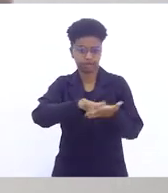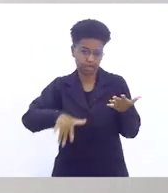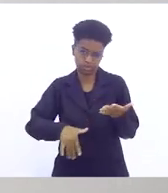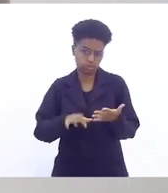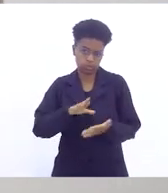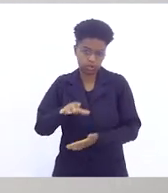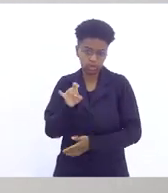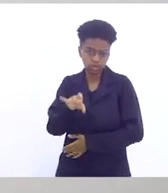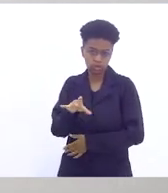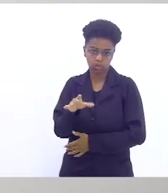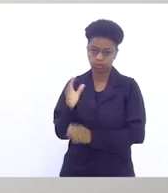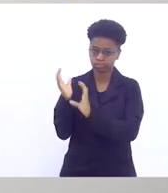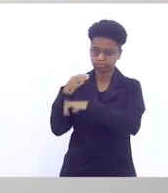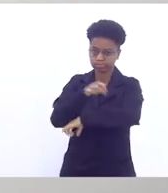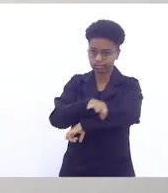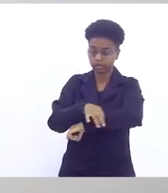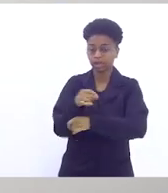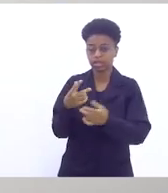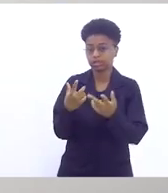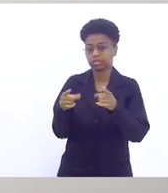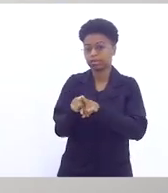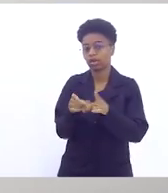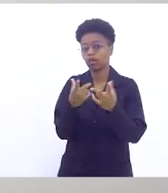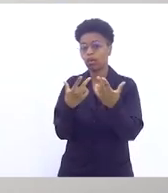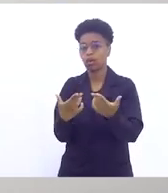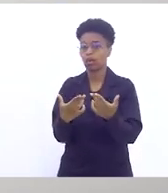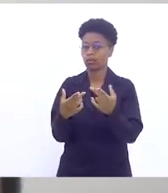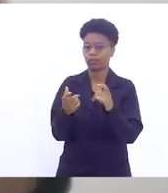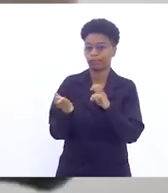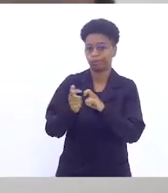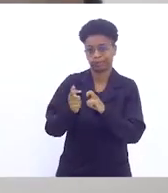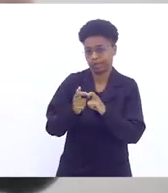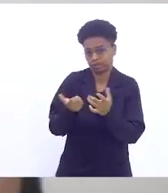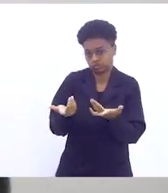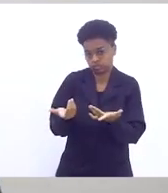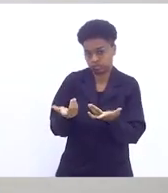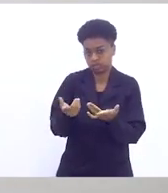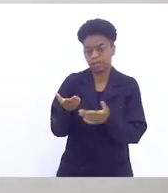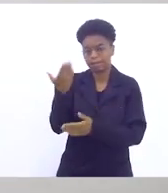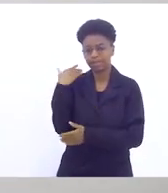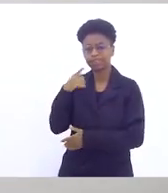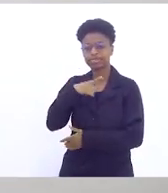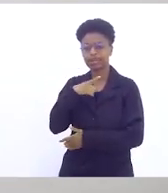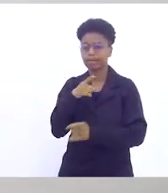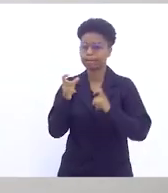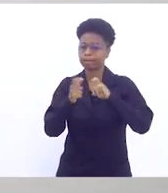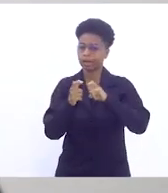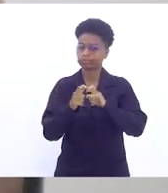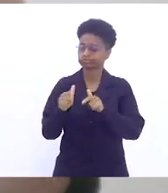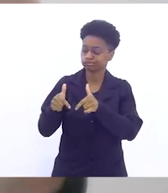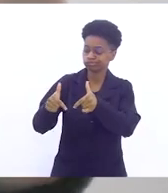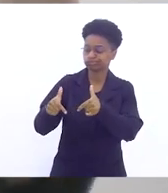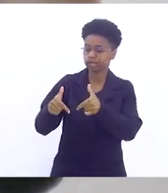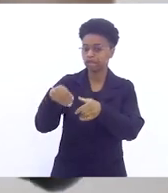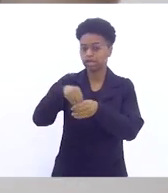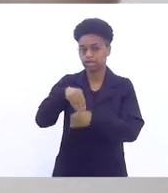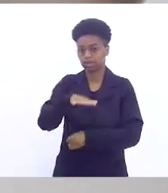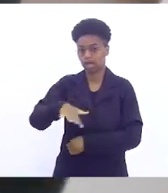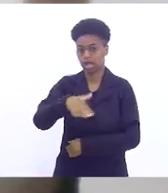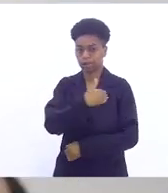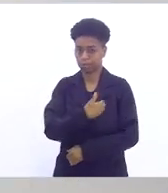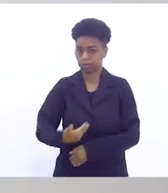né você hoje antigamente tinha aquele médico que tinha as suas redes dentro das unidades públicas